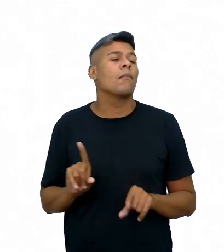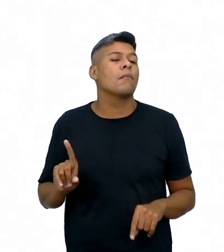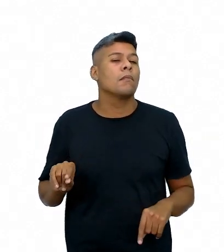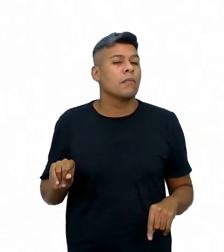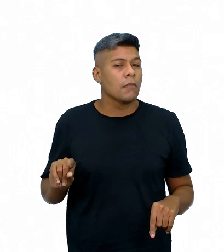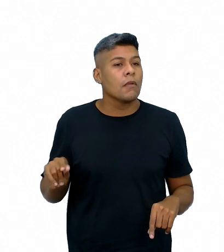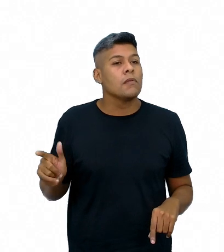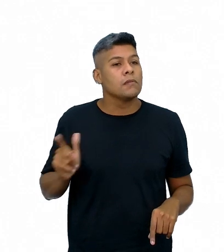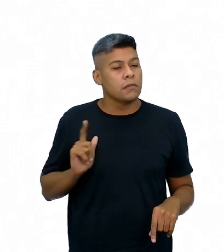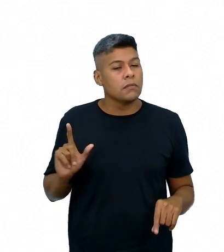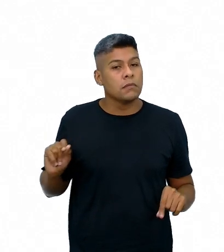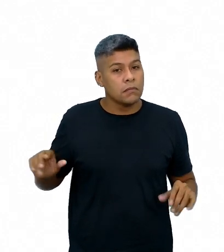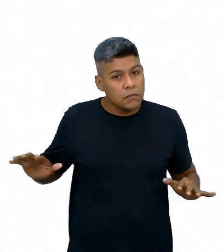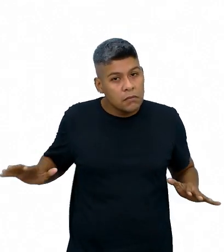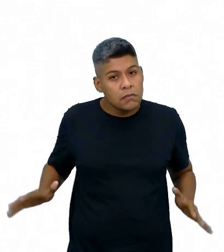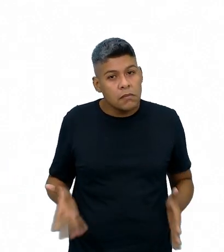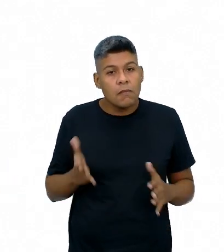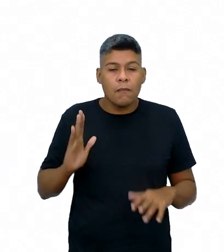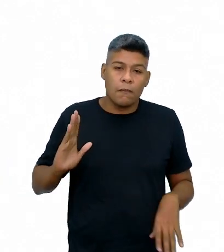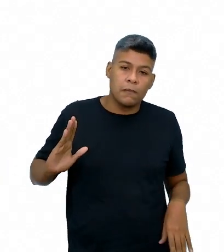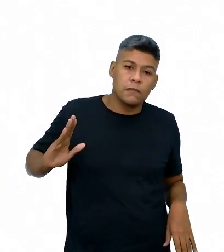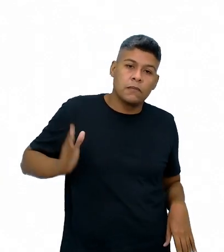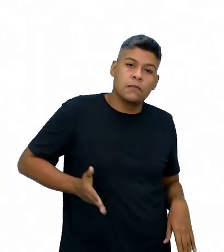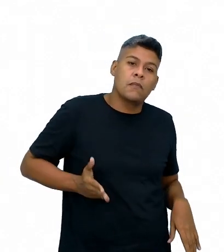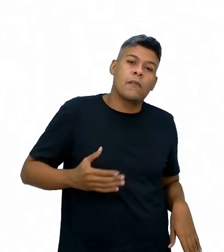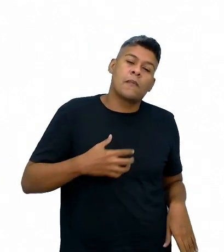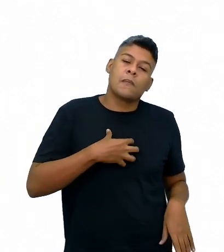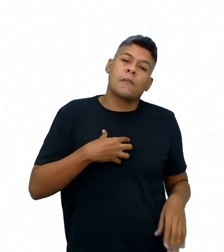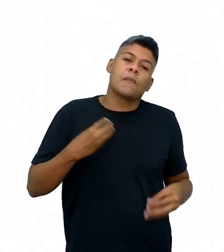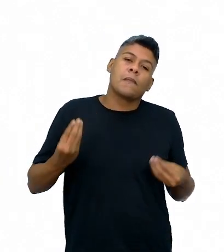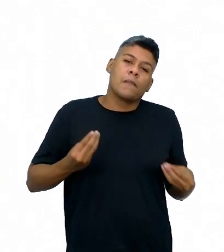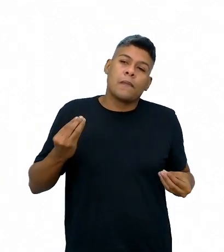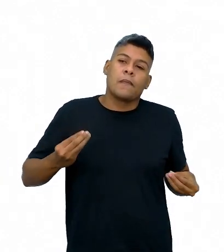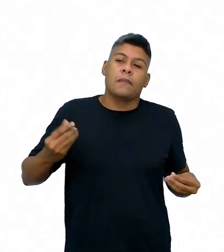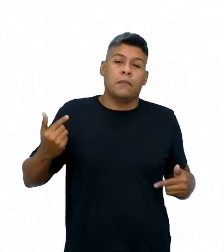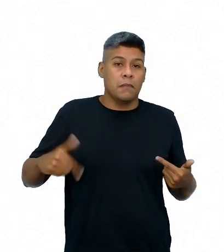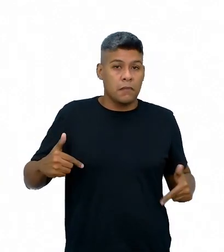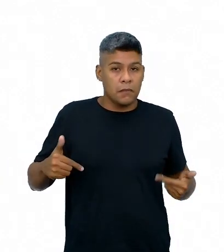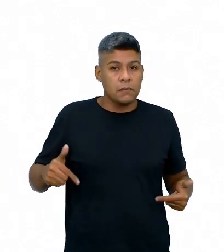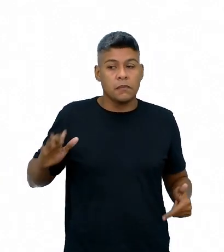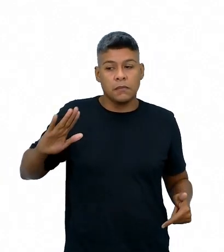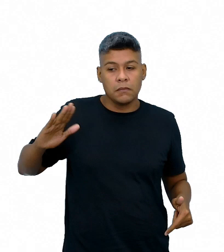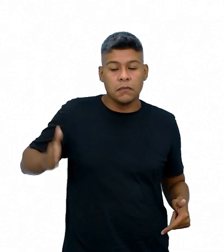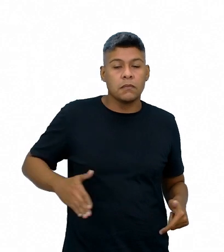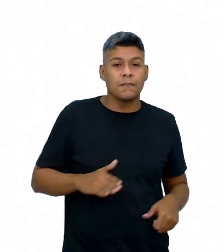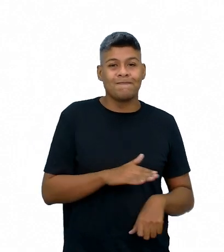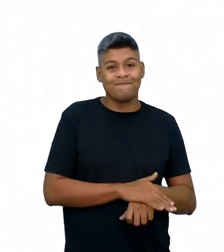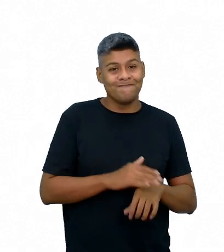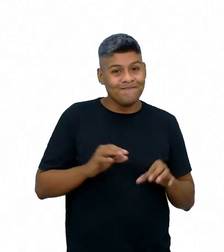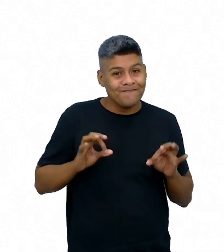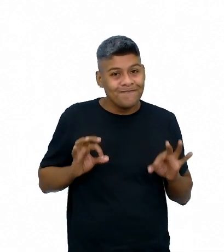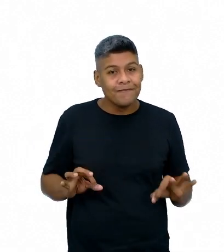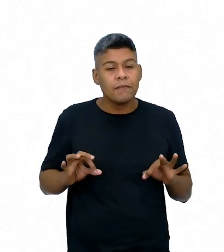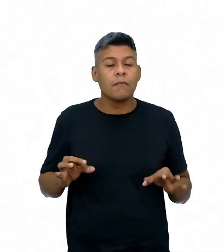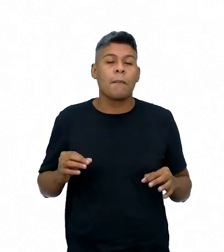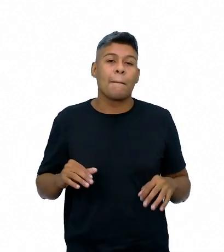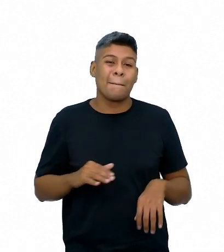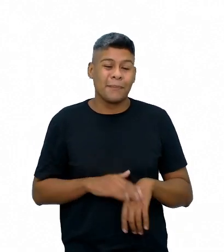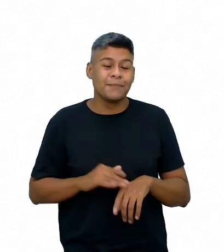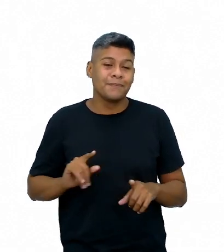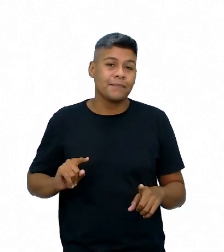que leva à formação integral, de que maneira podemos trabalhar essa formação integral com mais propriedade e com